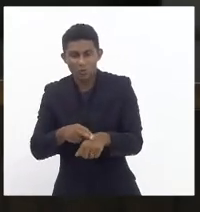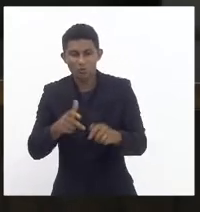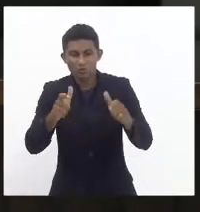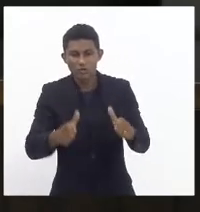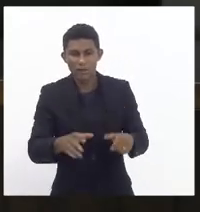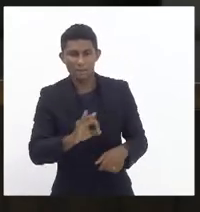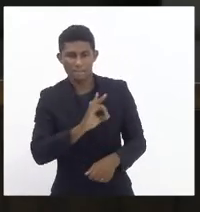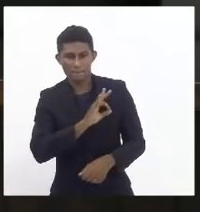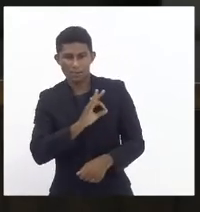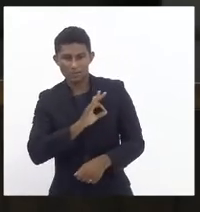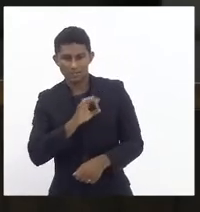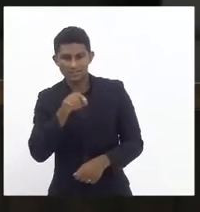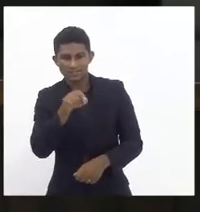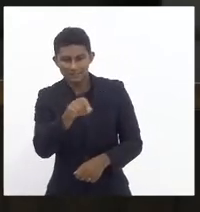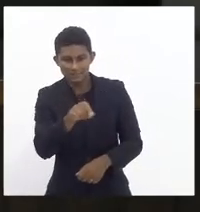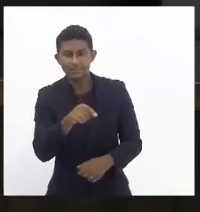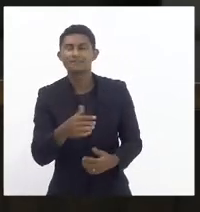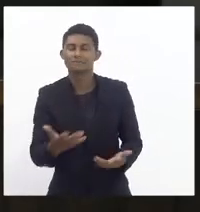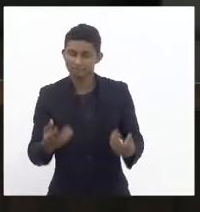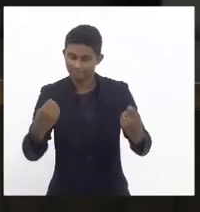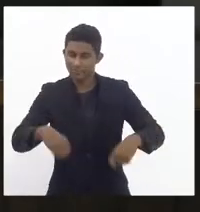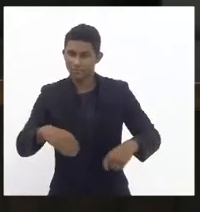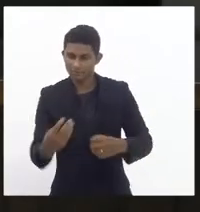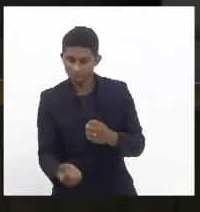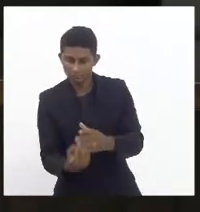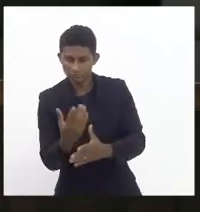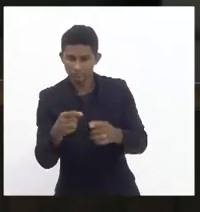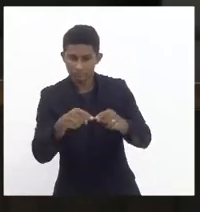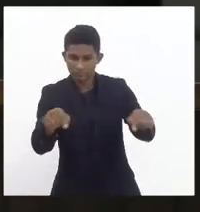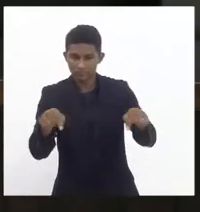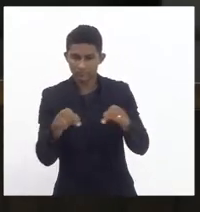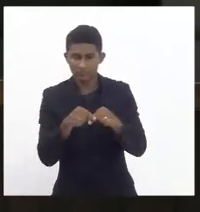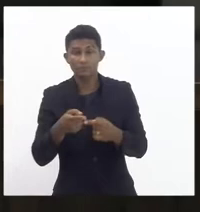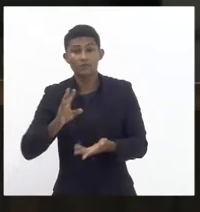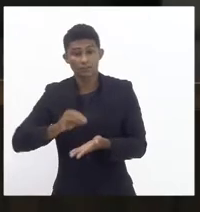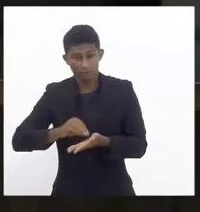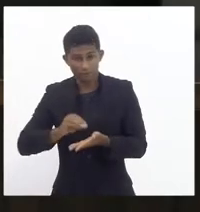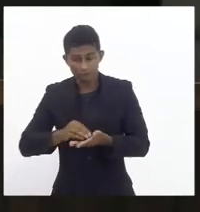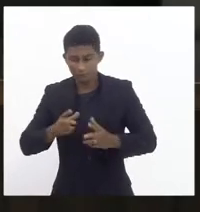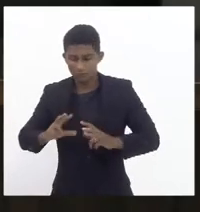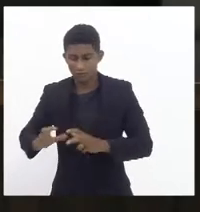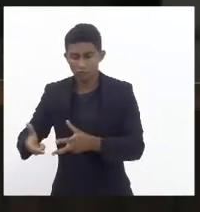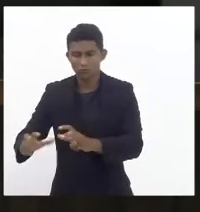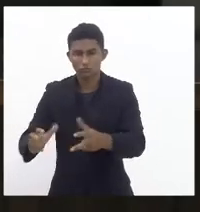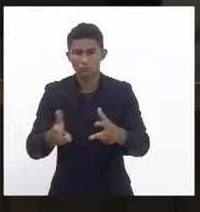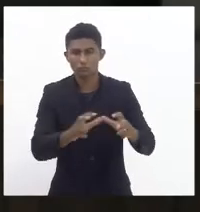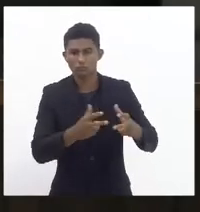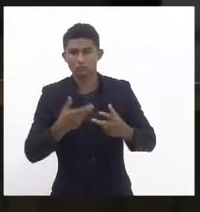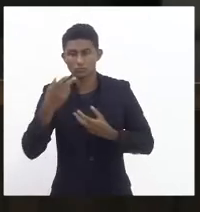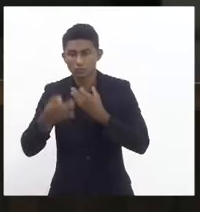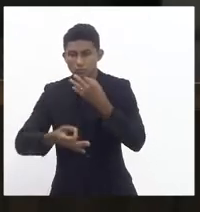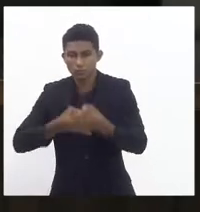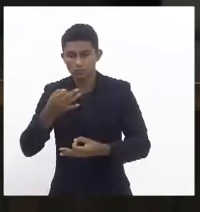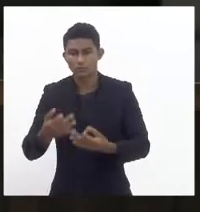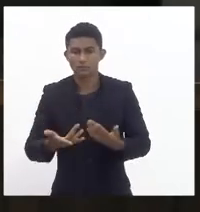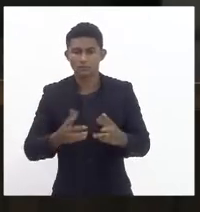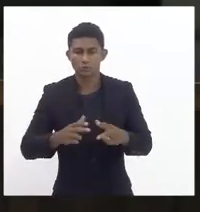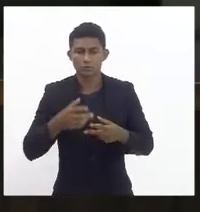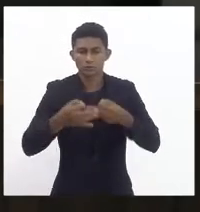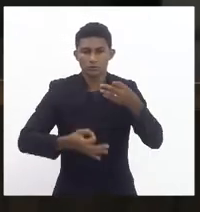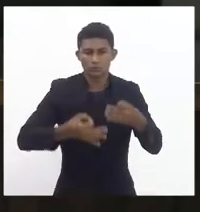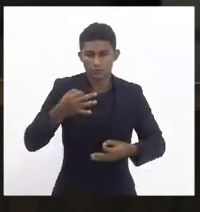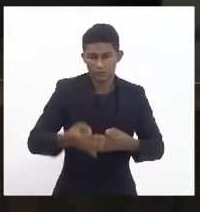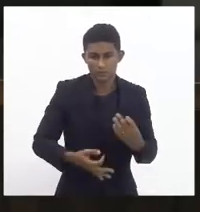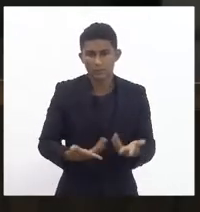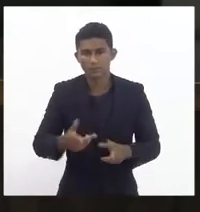técnico-científico na forma que menciona pendendo de pareceres das comissões condição Justiça em defesa